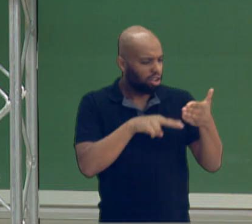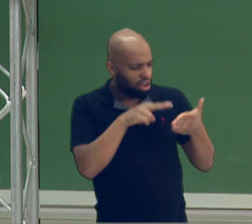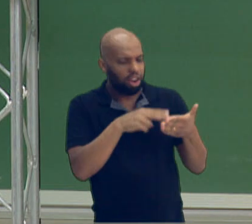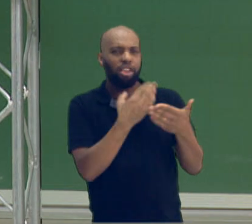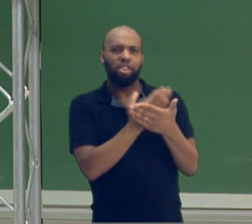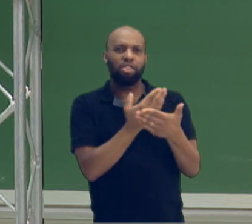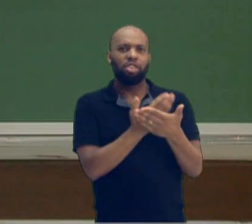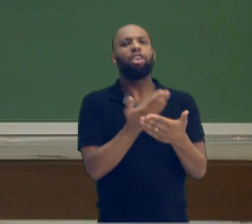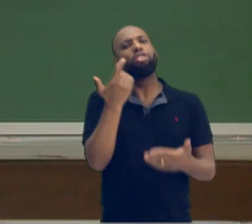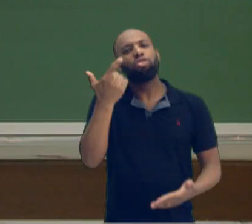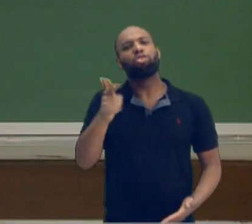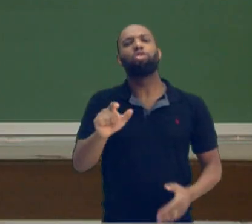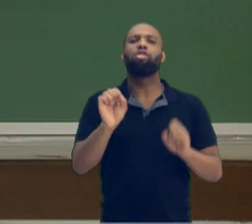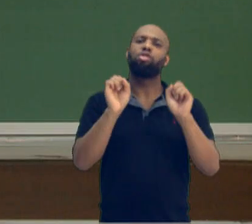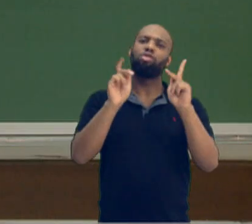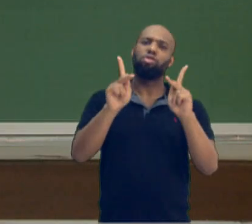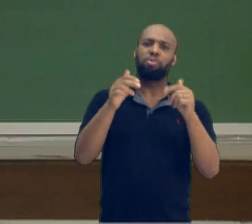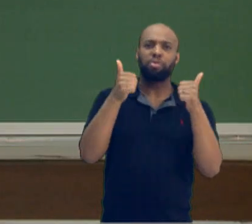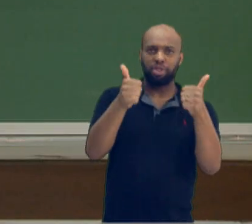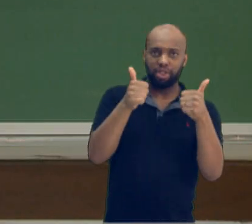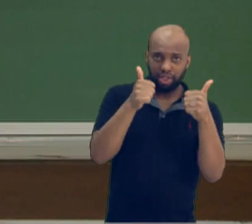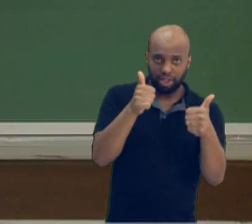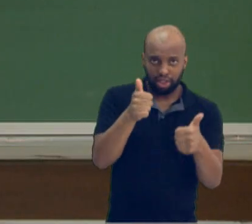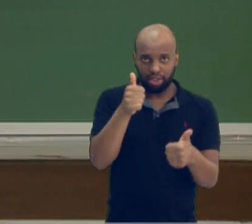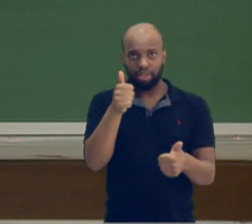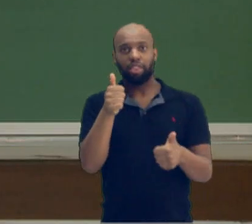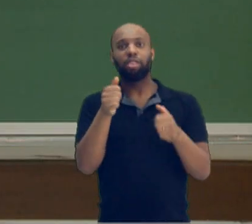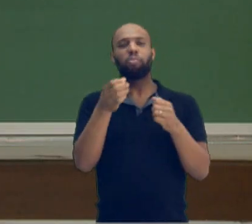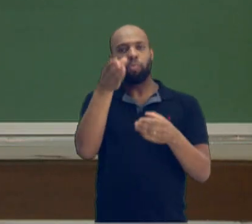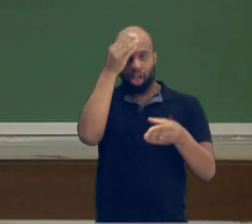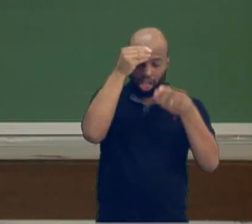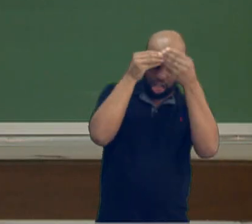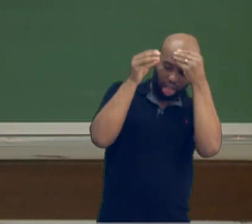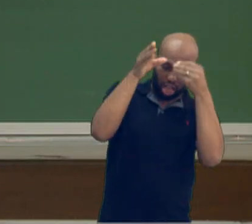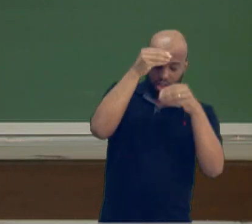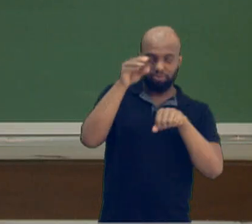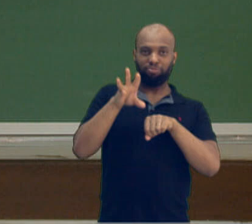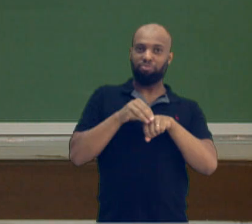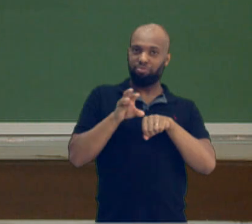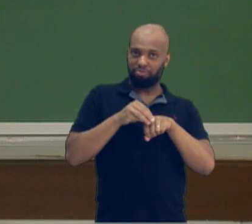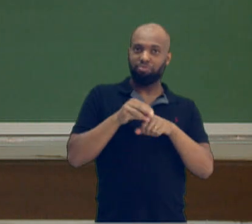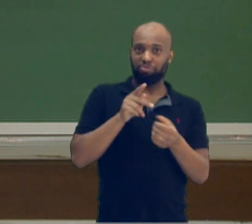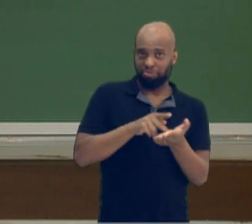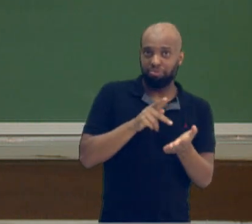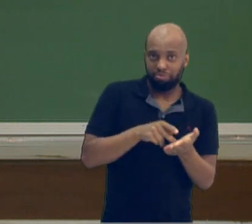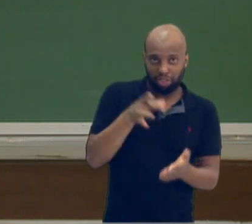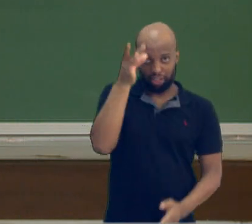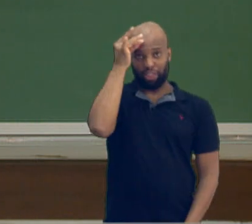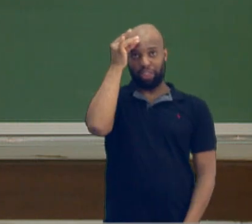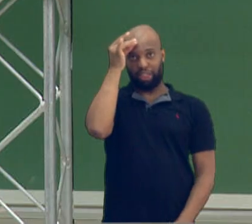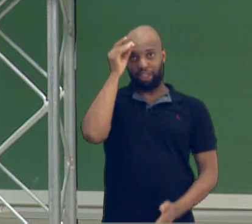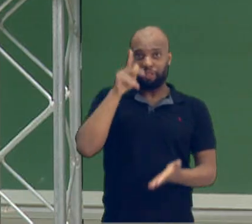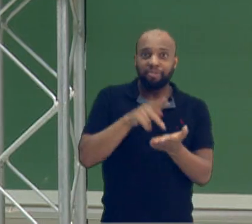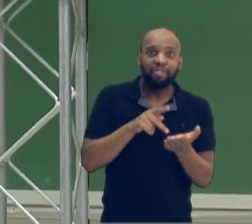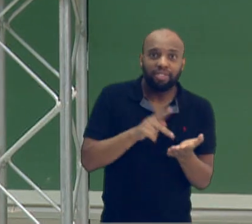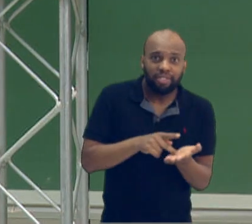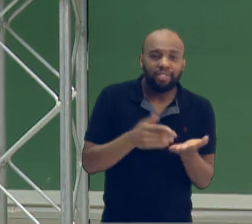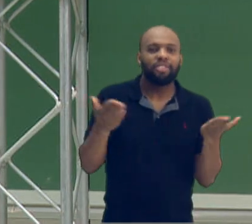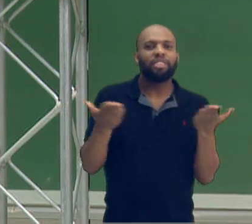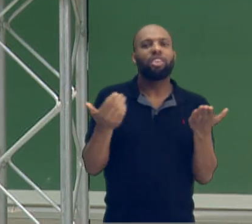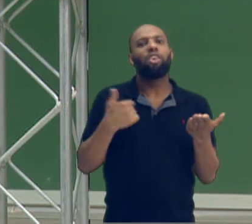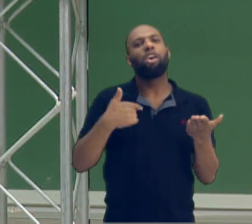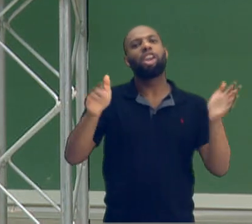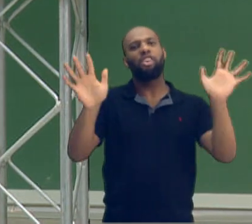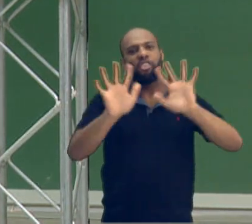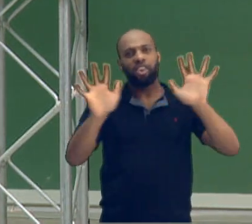novo, enfim, e fica tudo certo. Guarda já o conhecimento, não é mesmo? Bom, gente, eu vou me